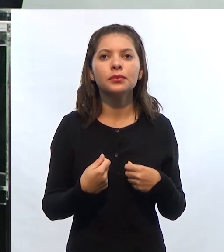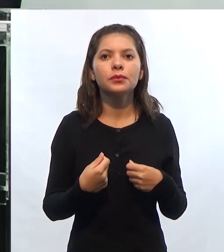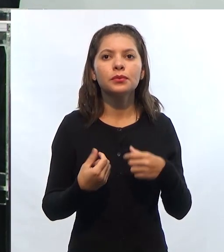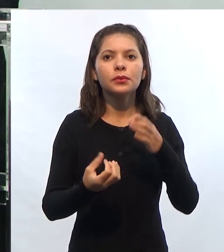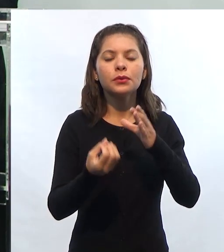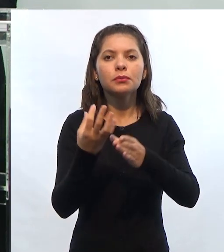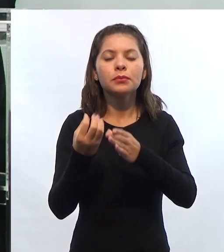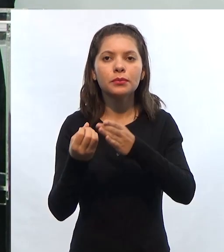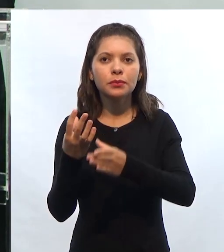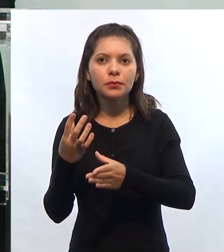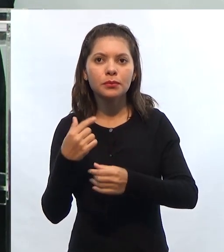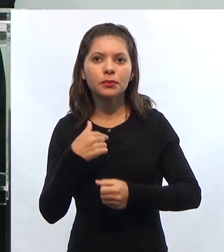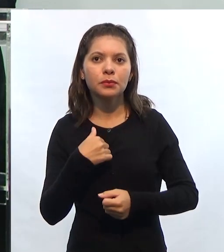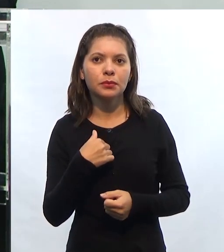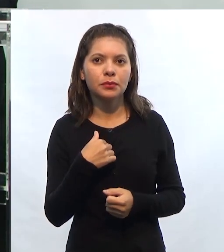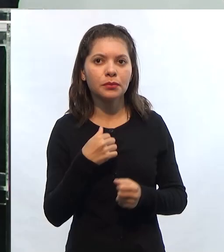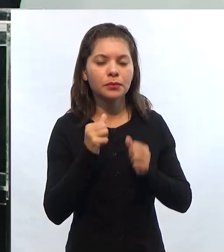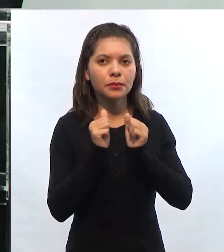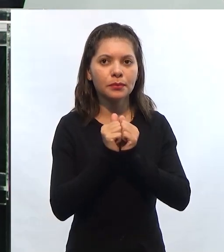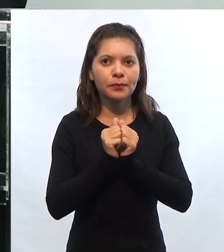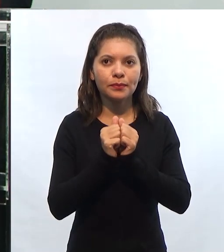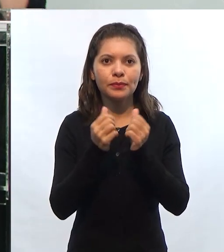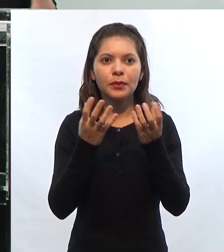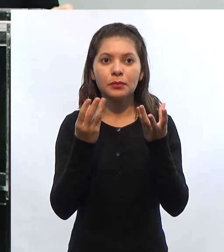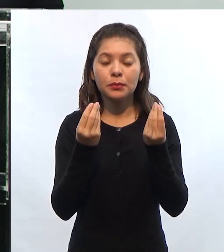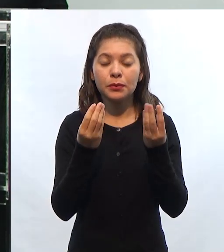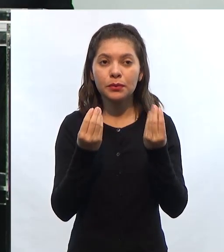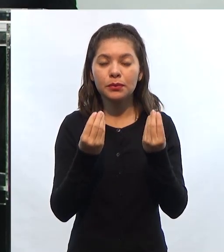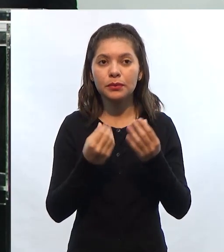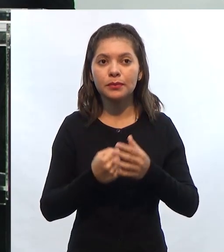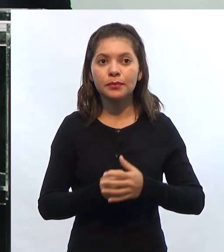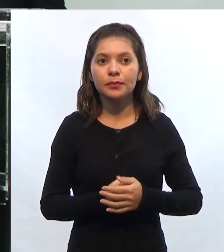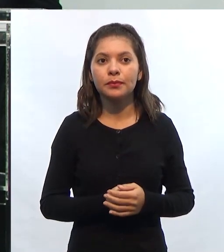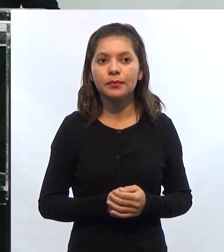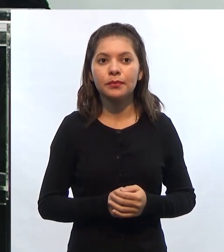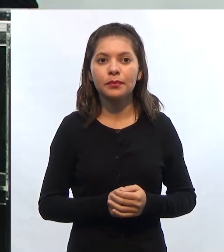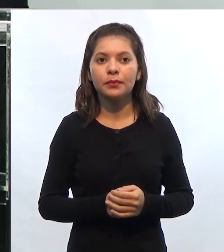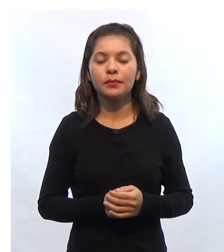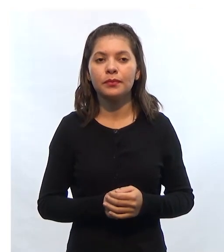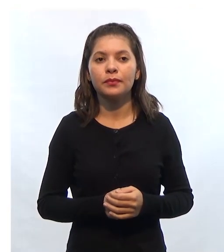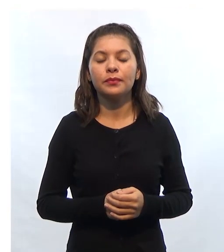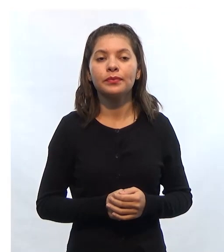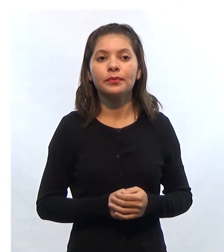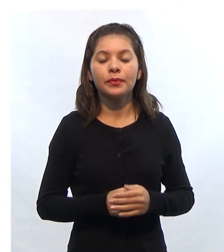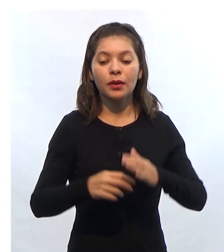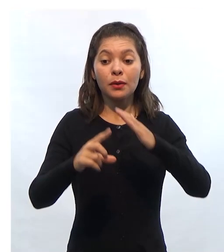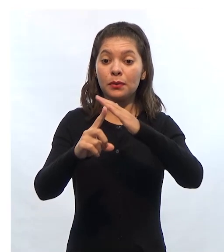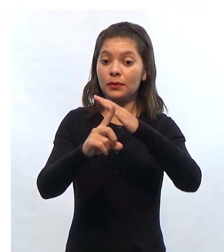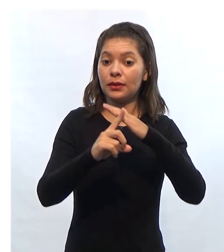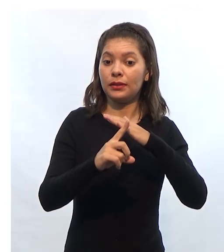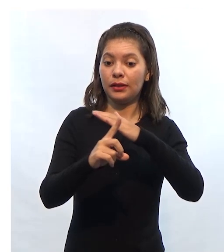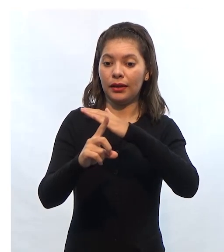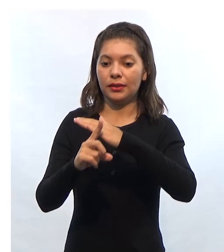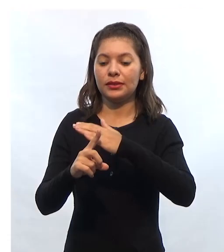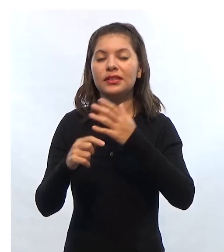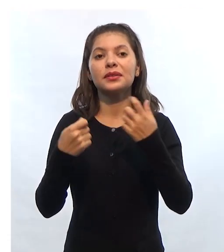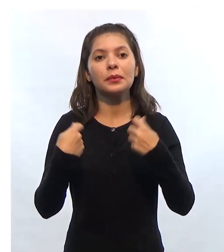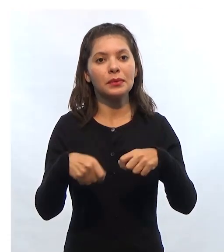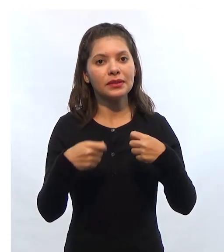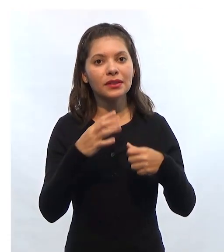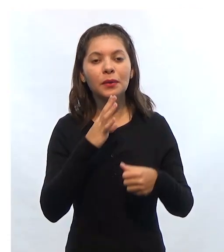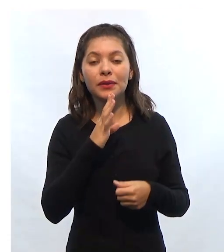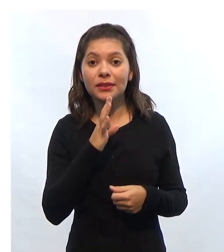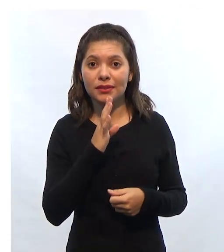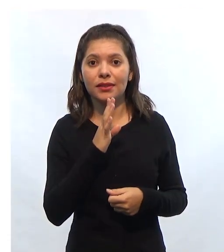daquele que produz o que eu preciso comigo. Tem muitos intermediários, né? Tem os clientes também, óbvio, a gente